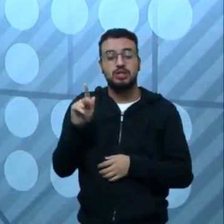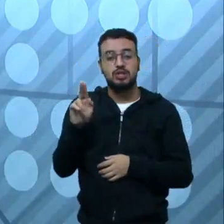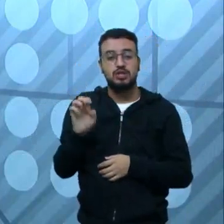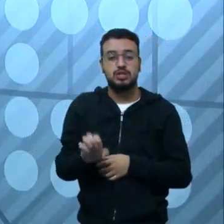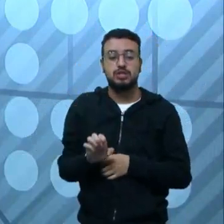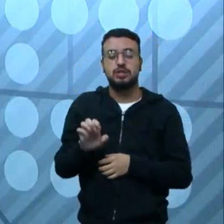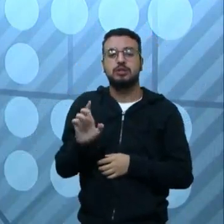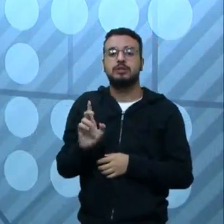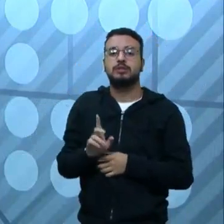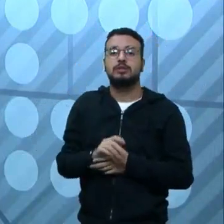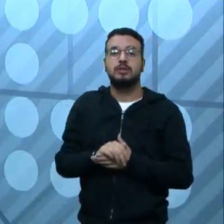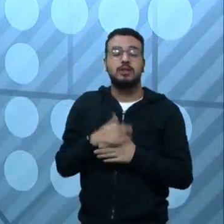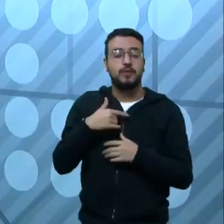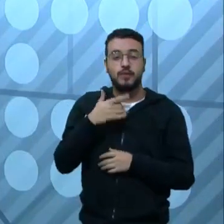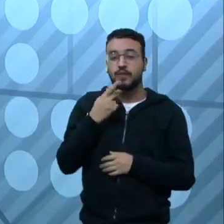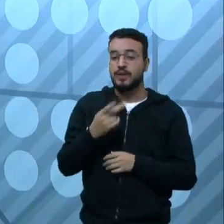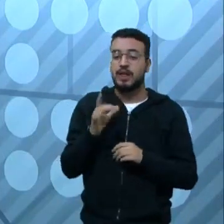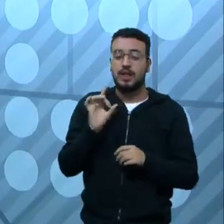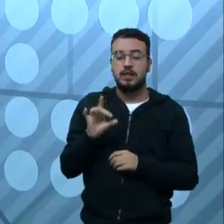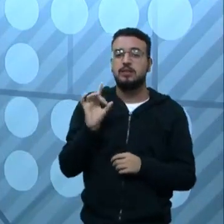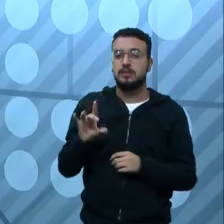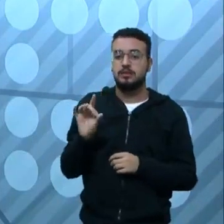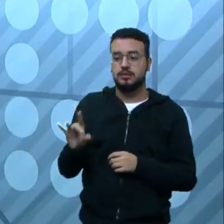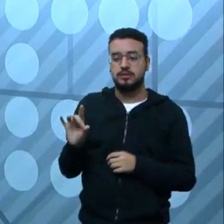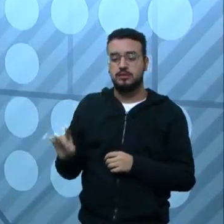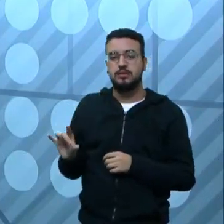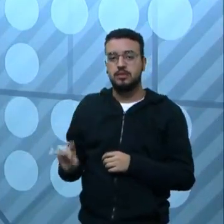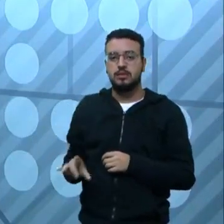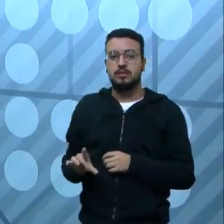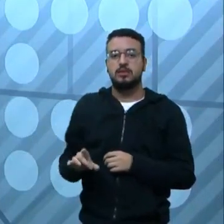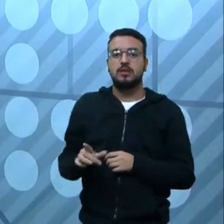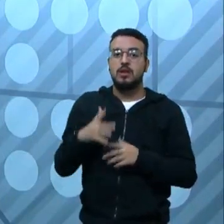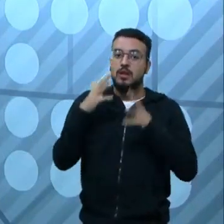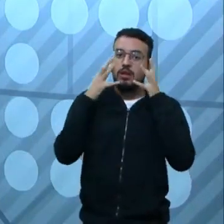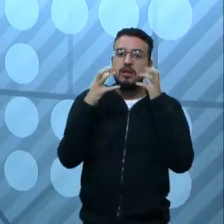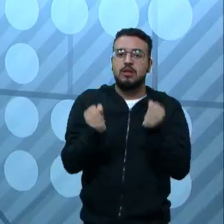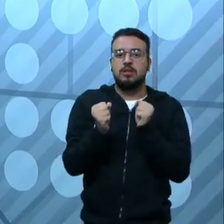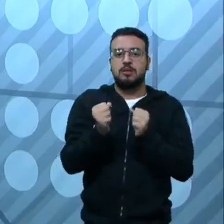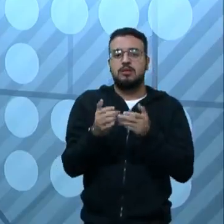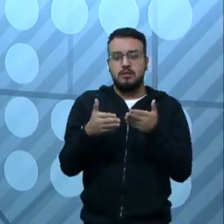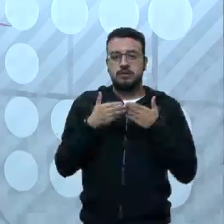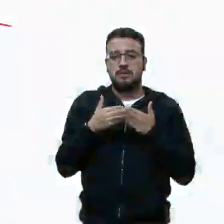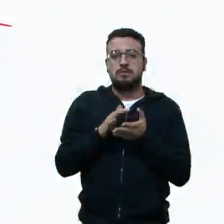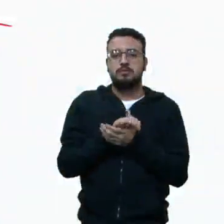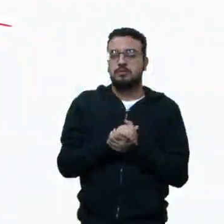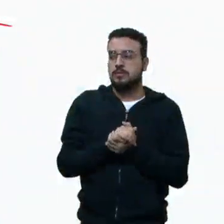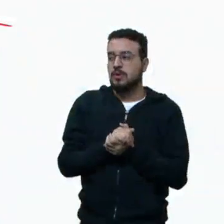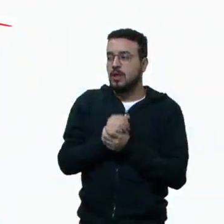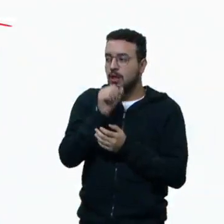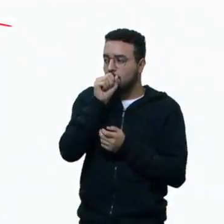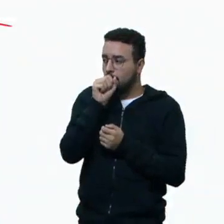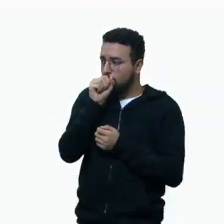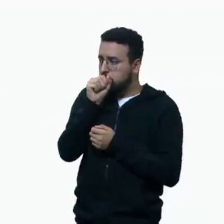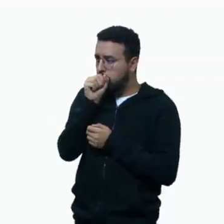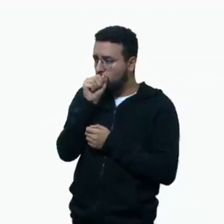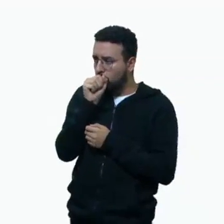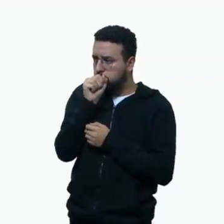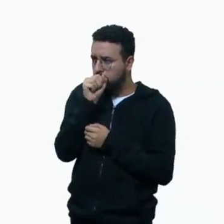partir de agora, eu vou falar de cada uma delas. Vamos manter bastante atenção aí. Vamos ao quadro.